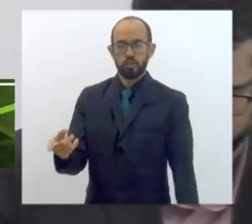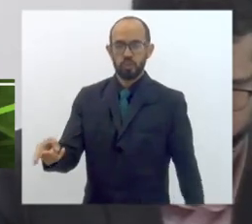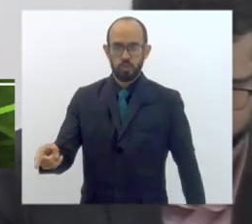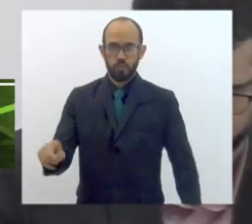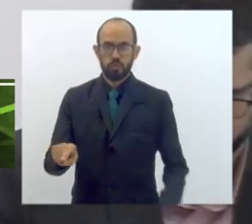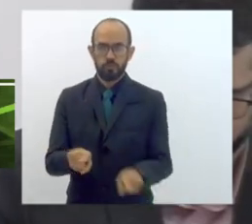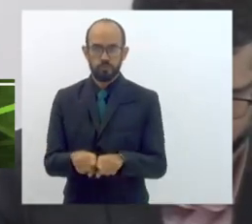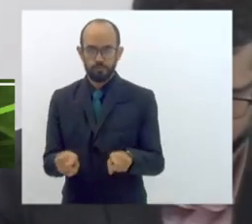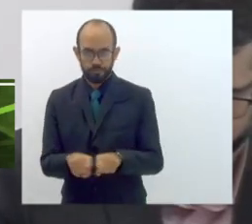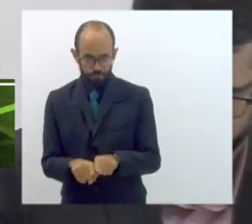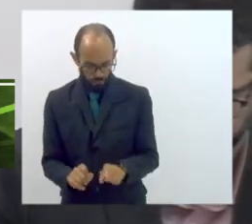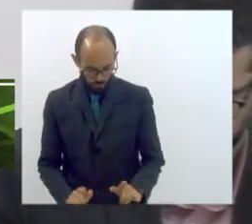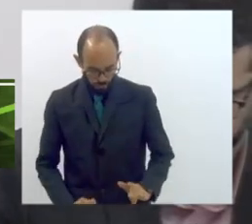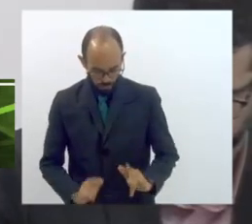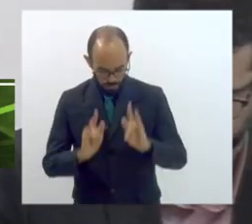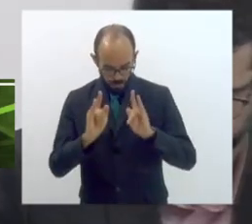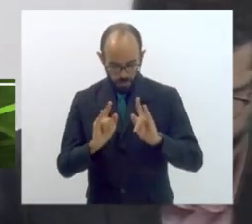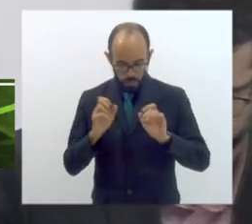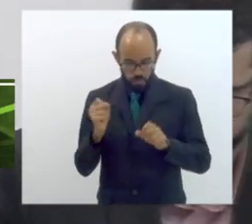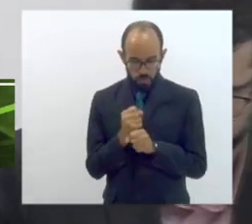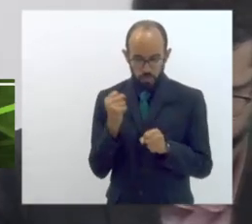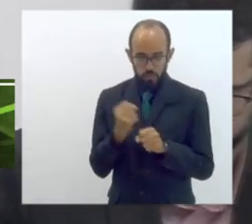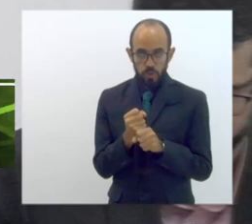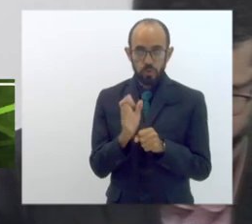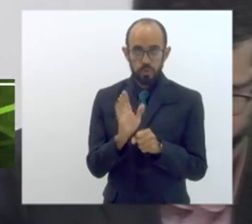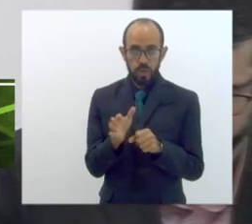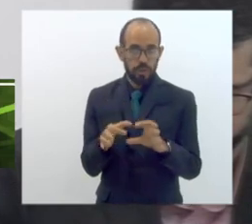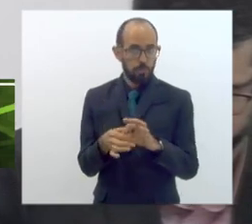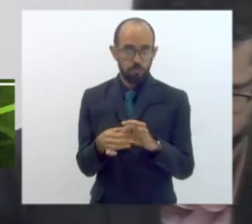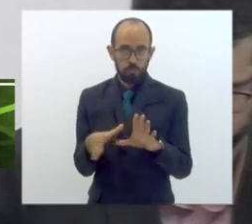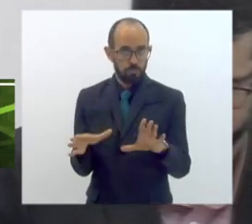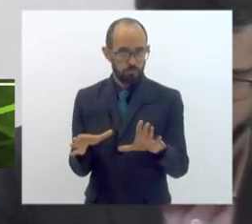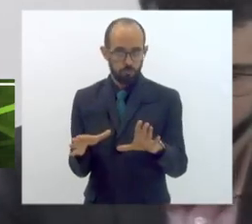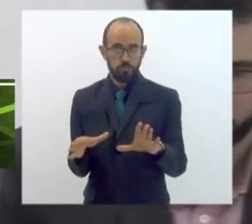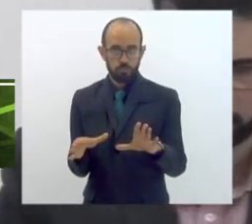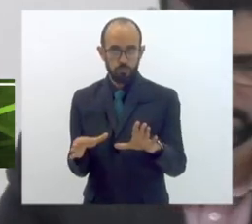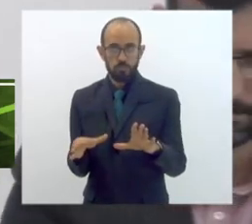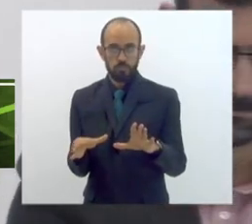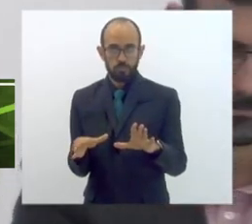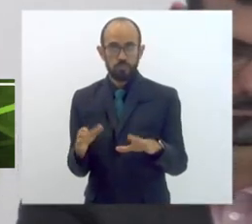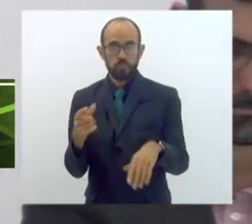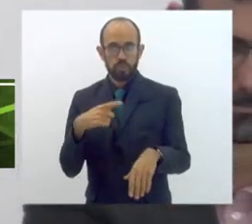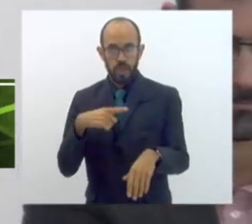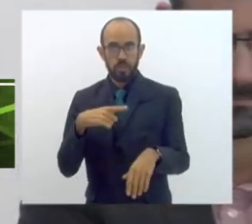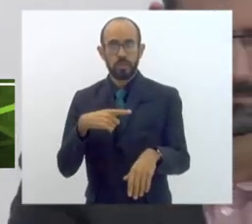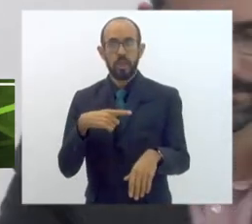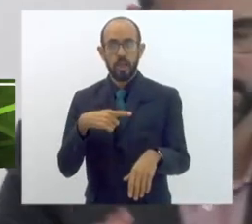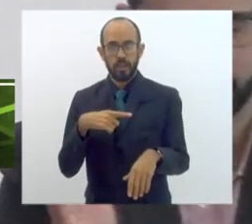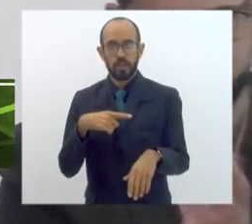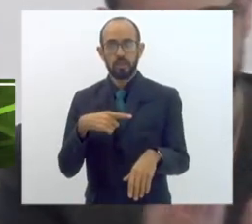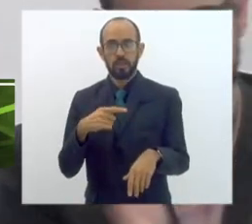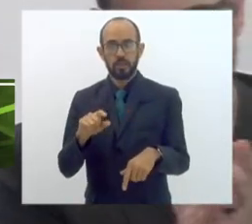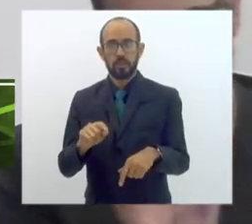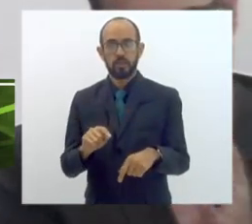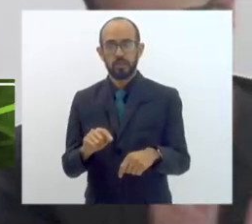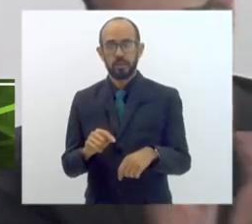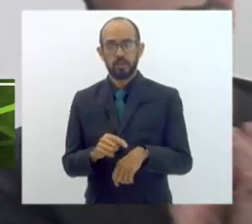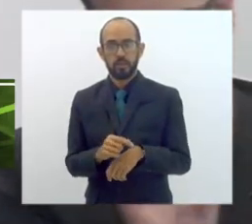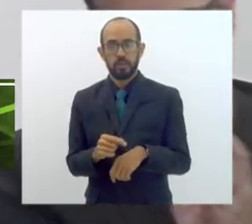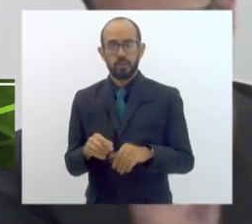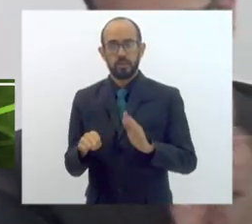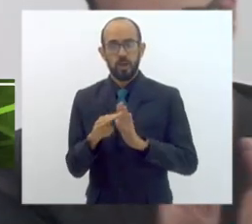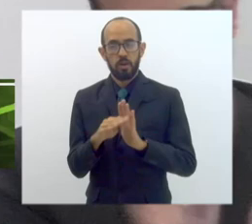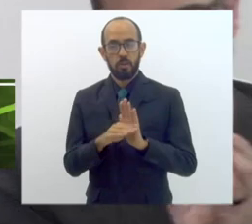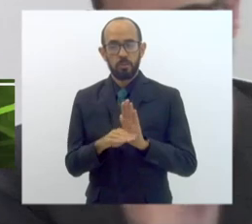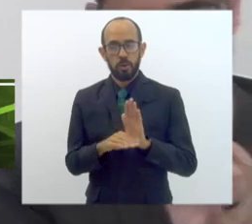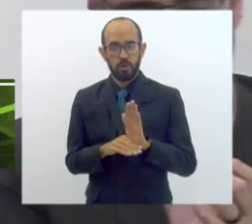para sedes já estão autorizados, né? Porque já consta, ele já consta no